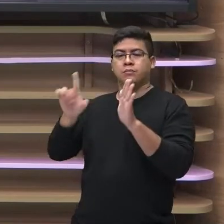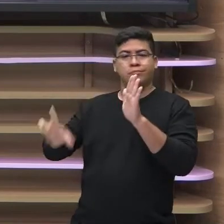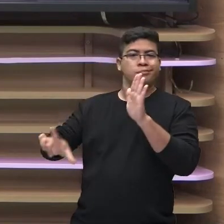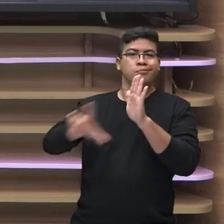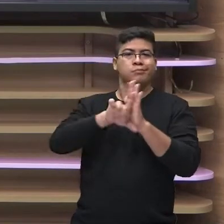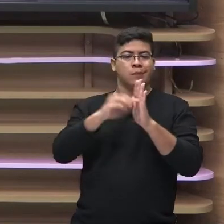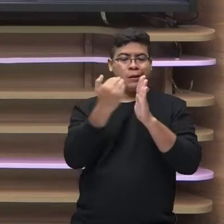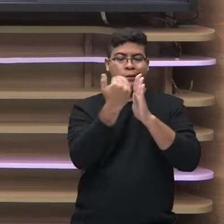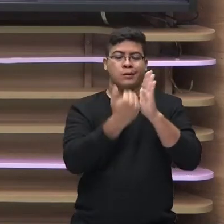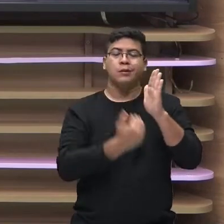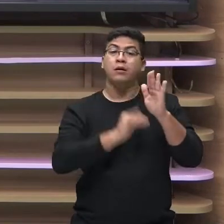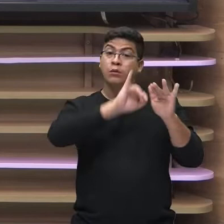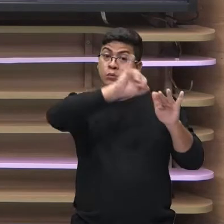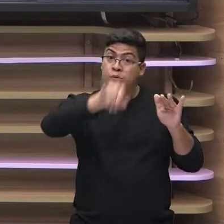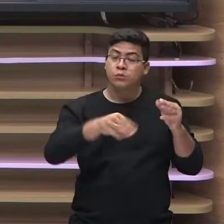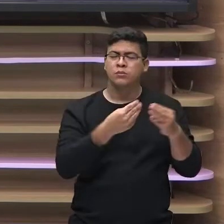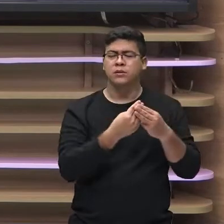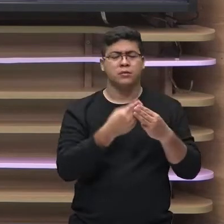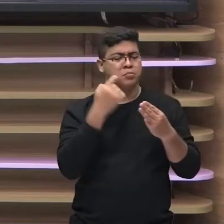pessoa a errar.